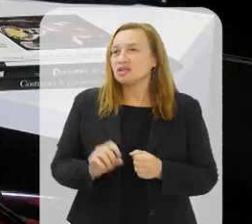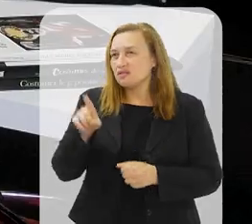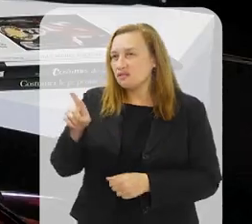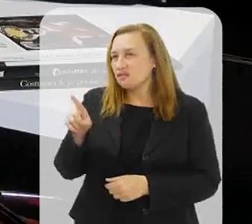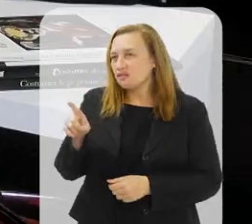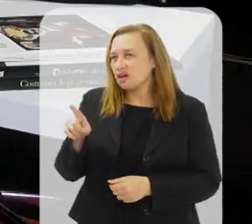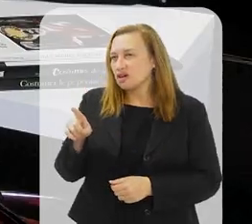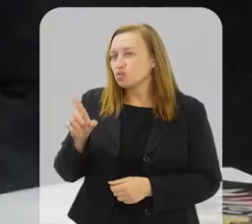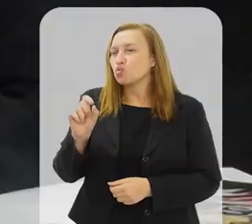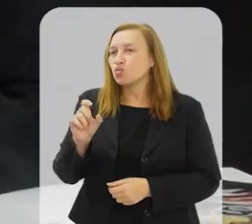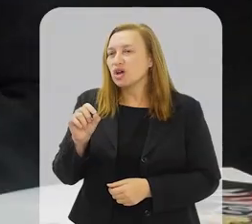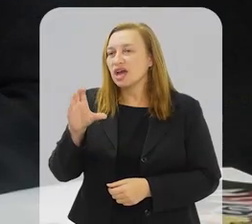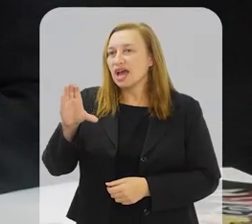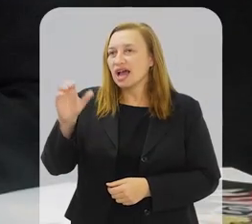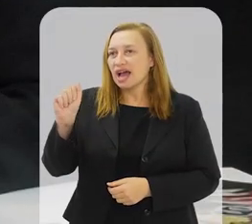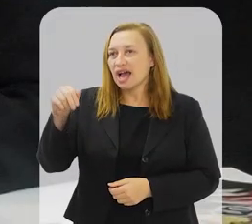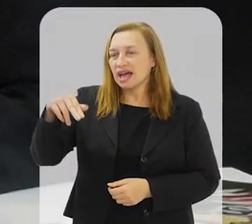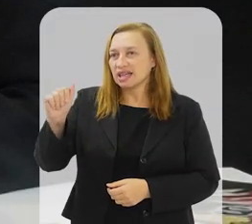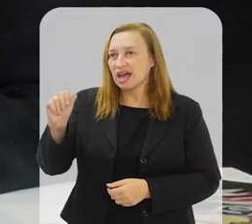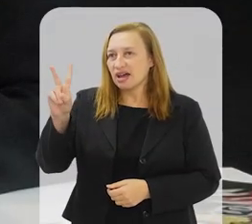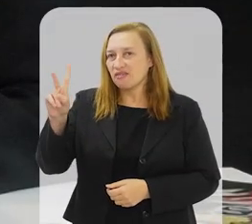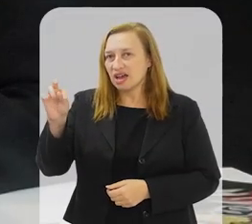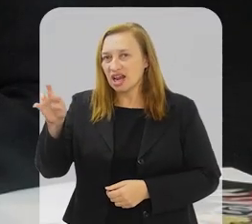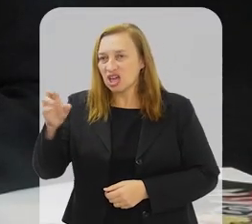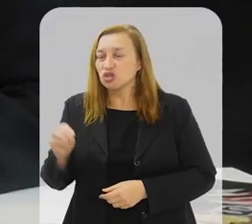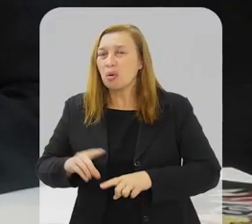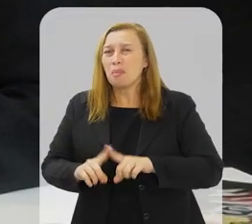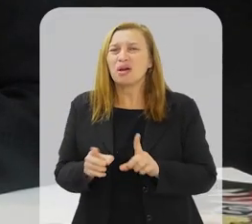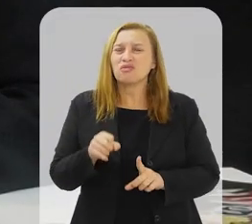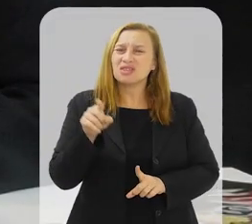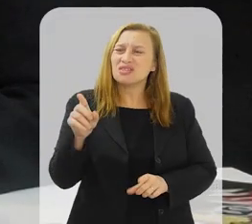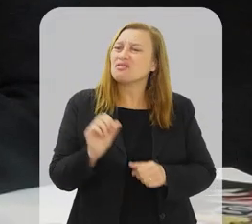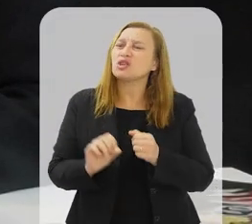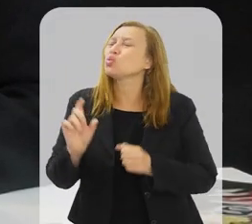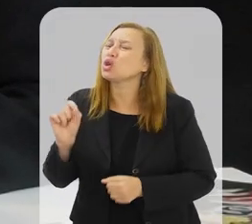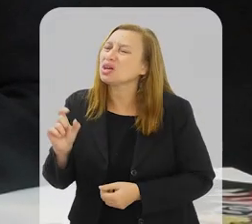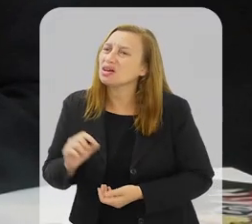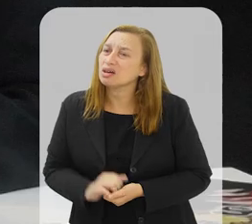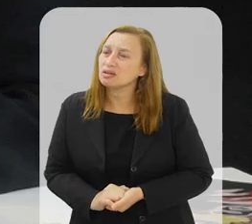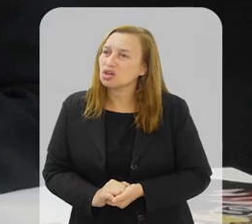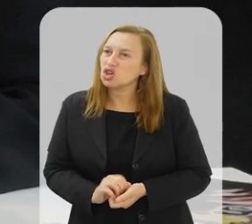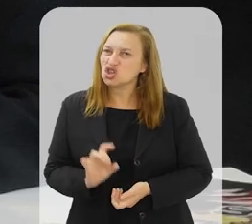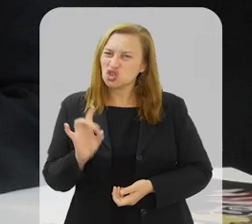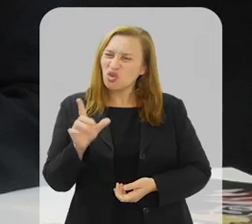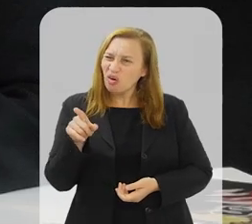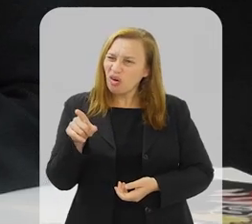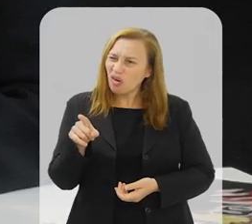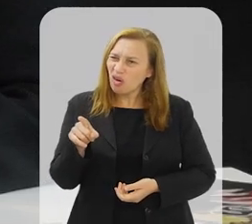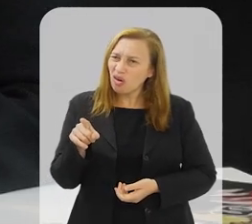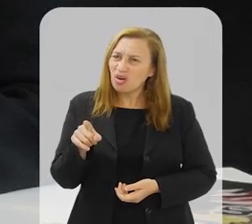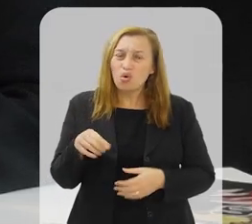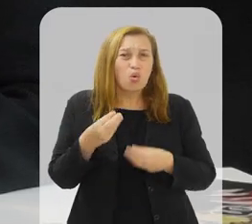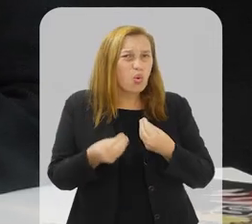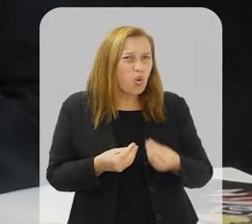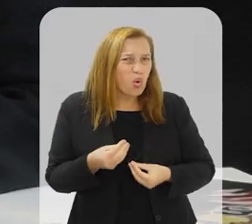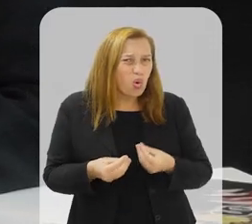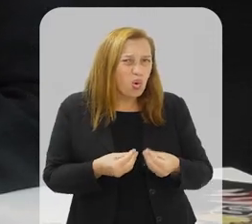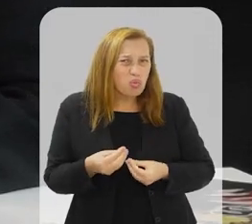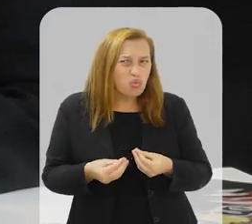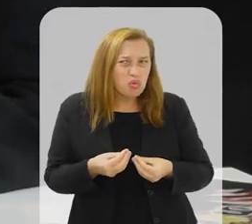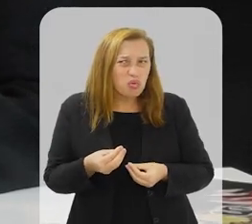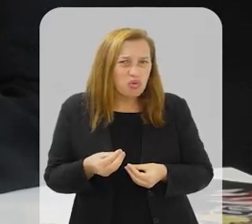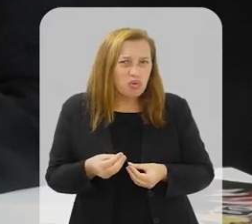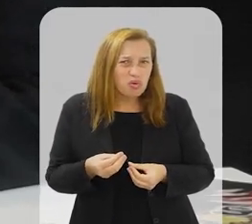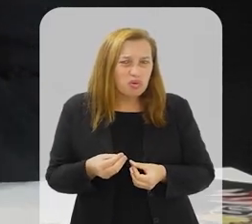que você faz eu sou carnavalesco sim mas o que que você faz é isso sou carnavales isso sim mas só isso como só